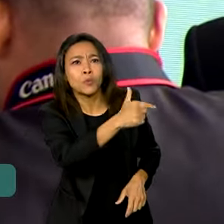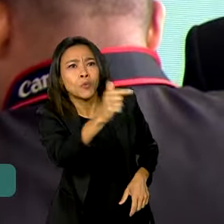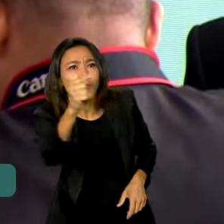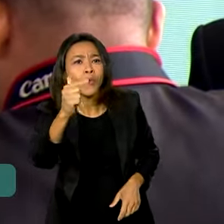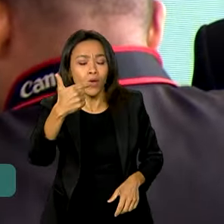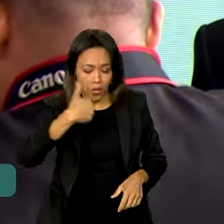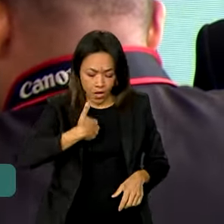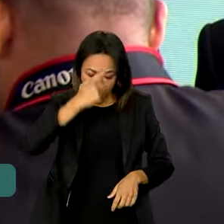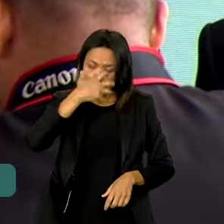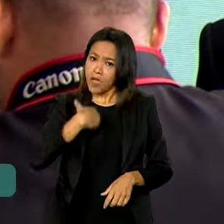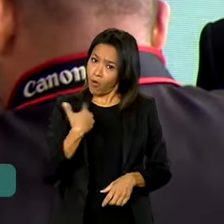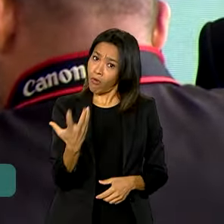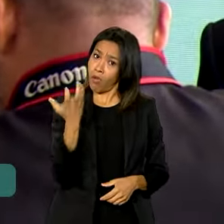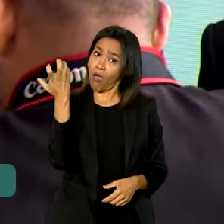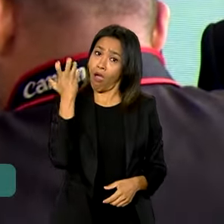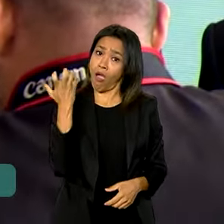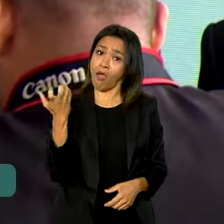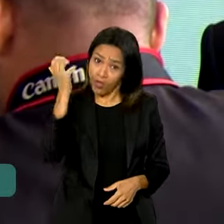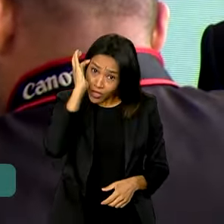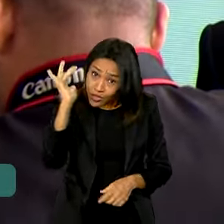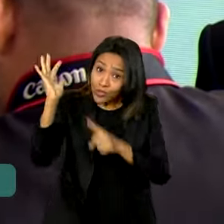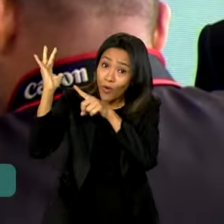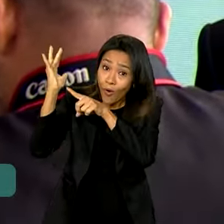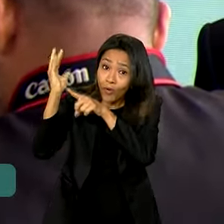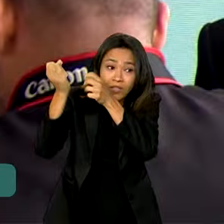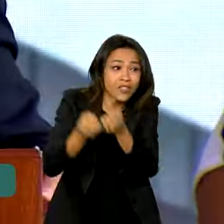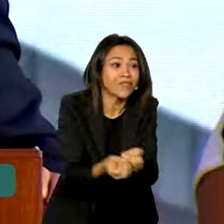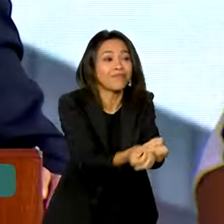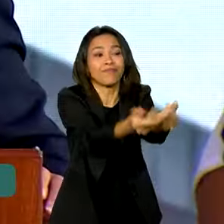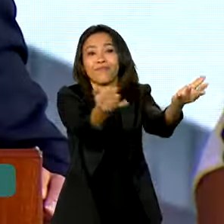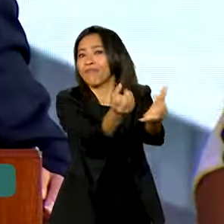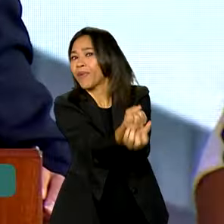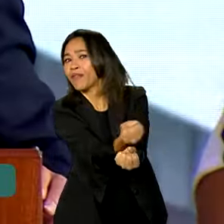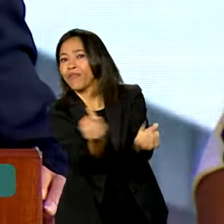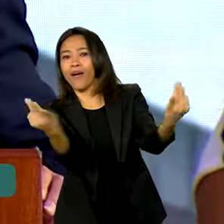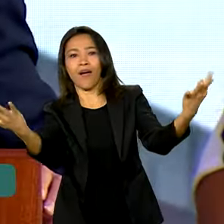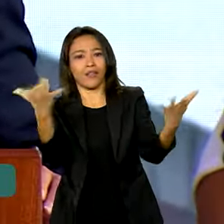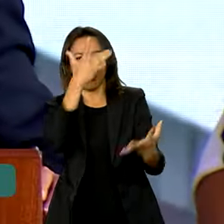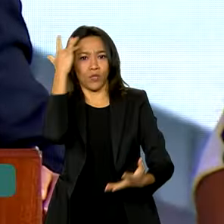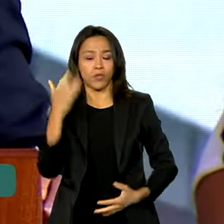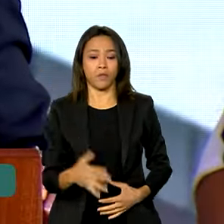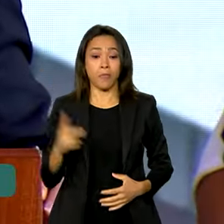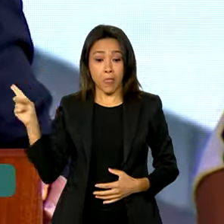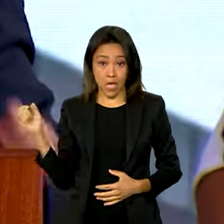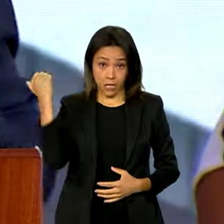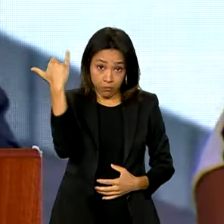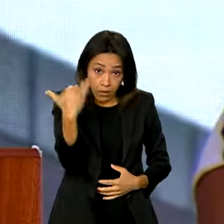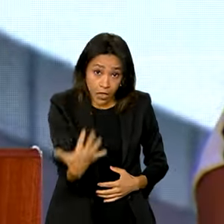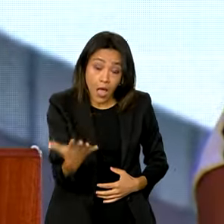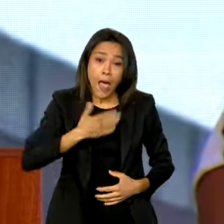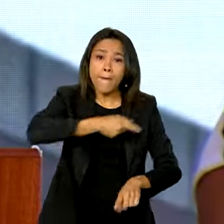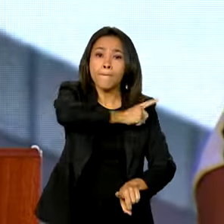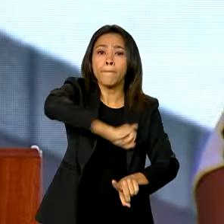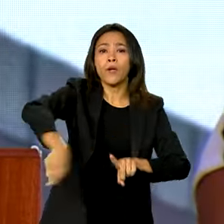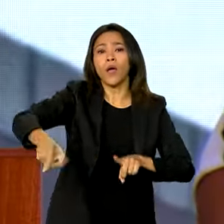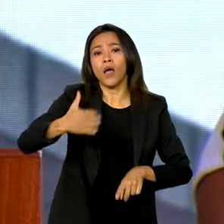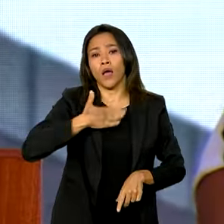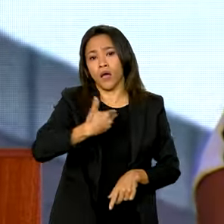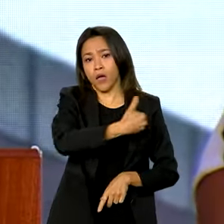que eu quero que esses sonhos sejam para muitas mais pessoas. É proibido no meu governo, é